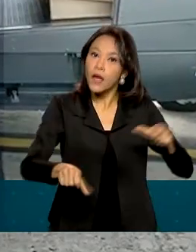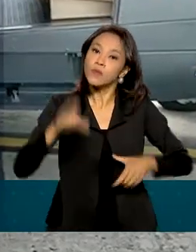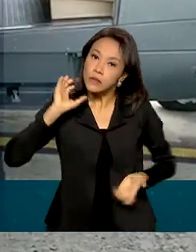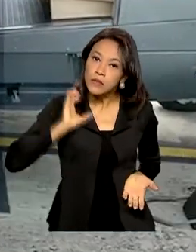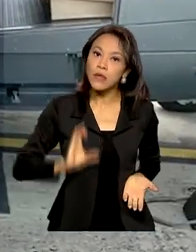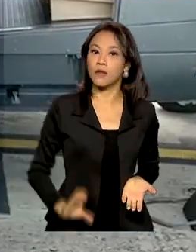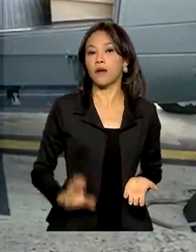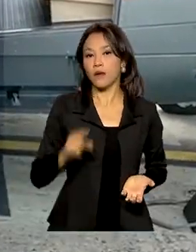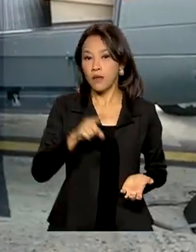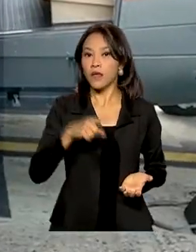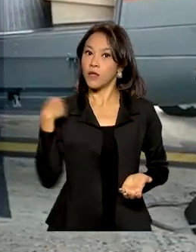Esse sim merece toda a nossa extensão. O